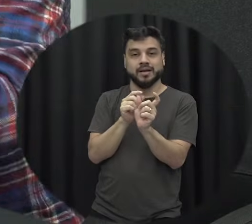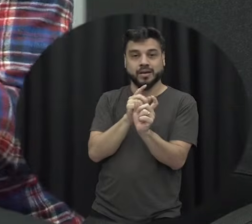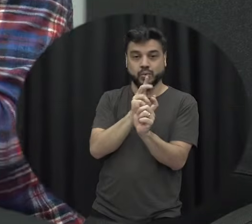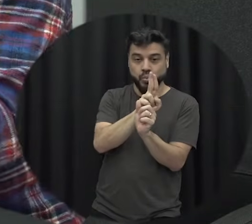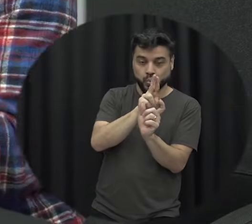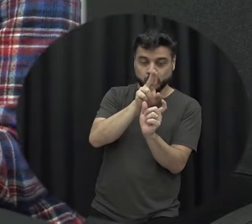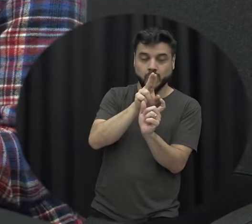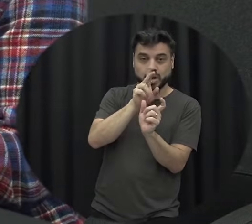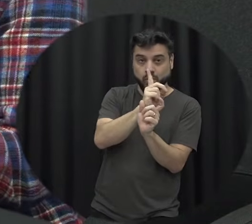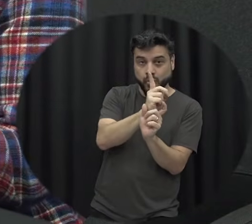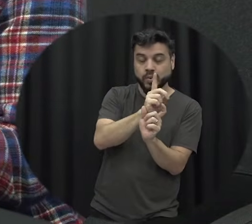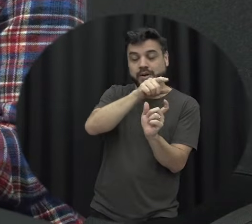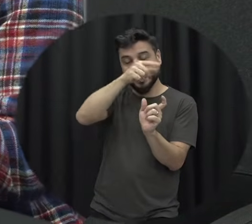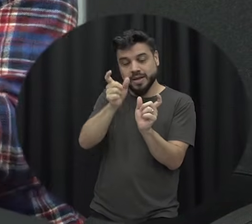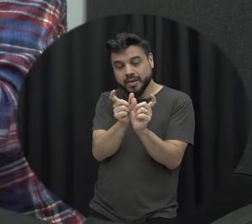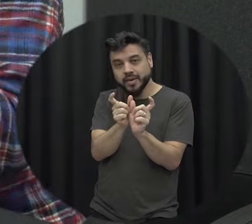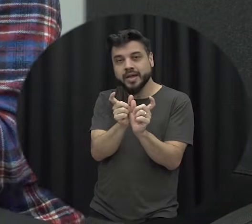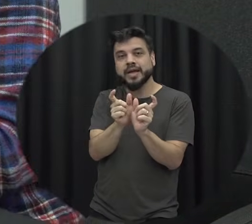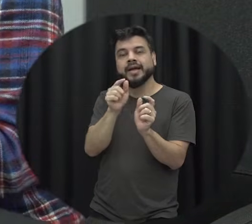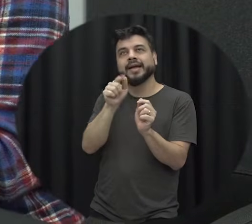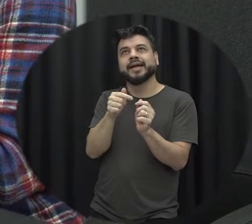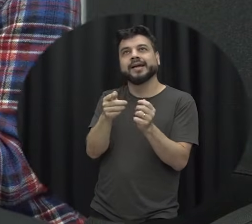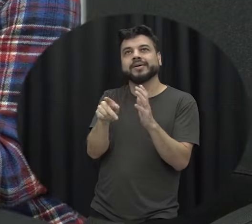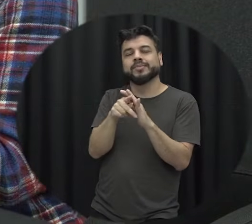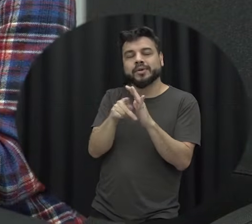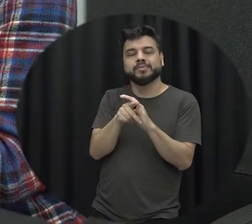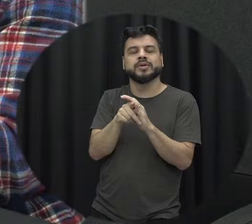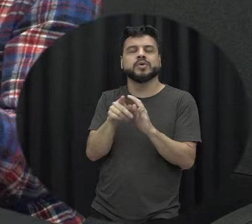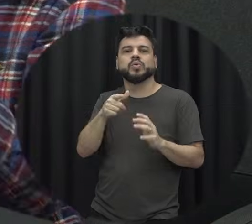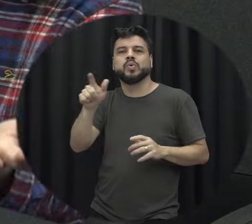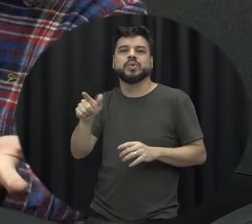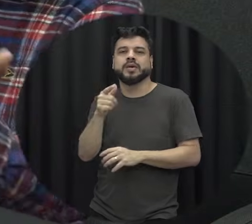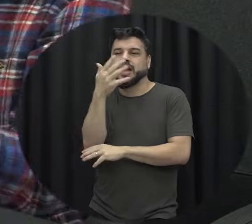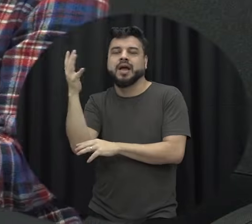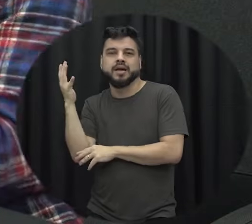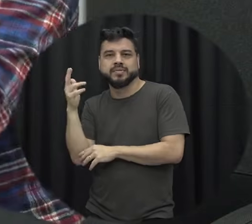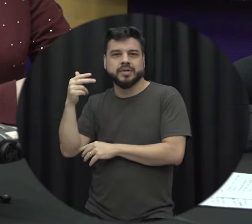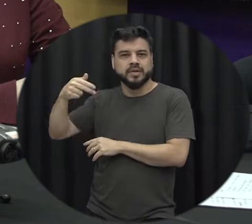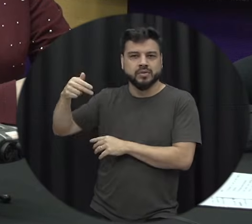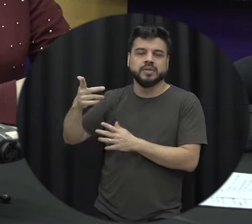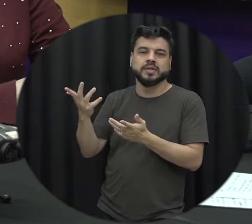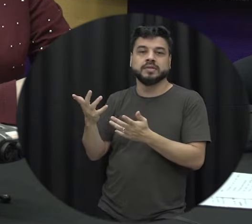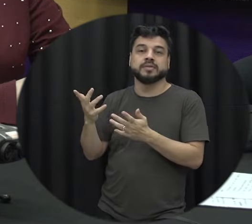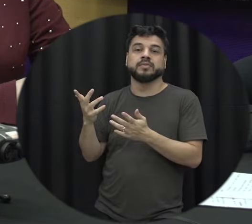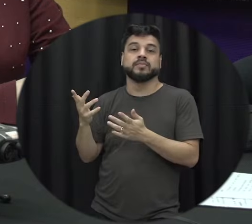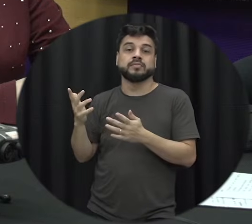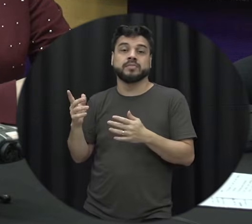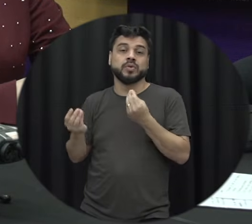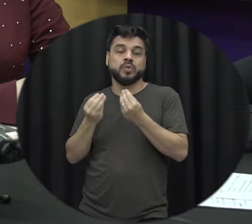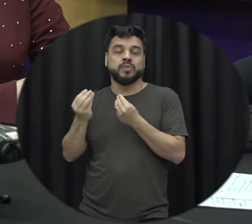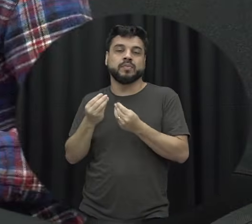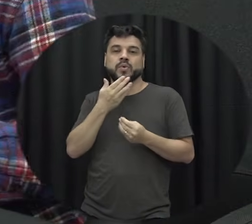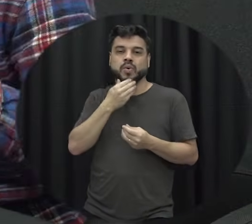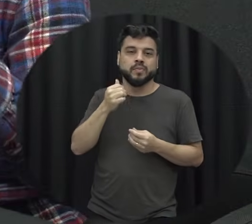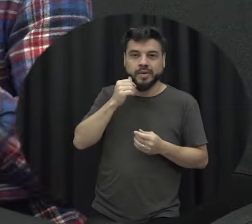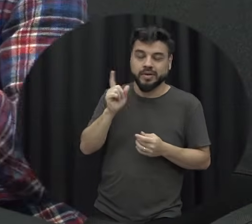outras coisas da natureza, tipo árvore, não necessariamente é uma coisa masculina ou feminina, né? Então